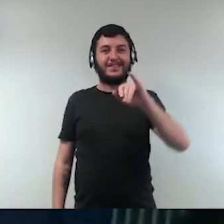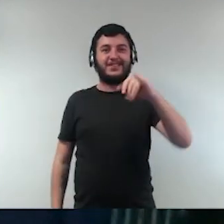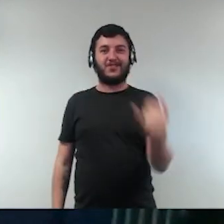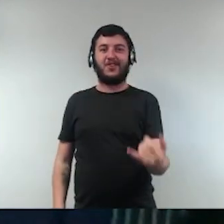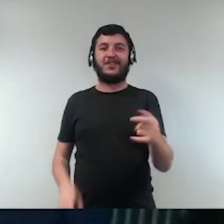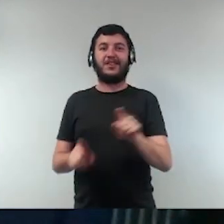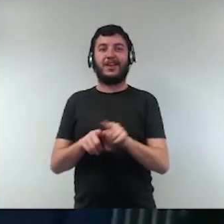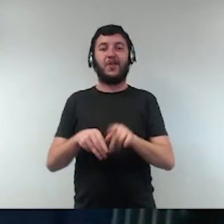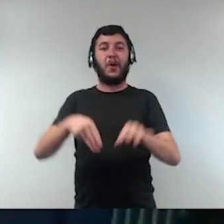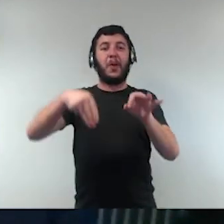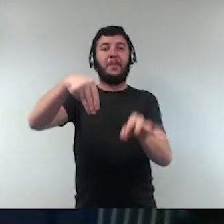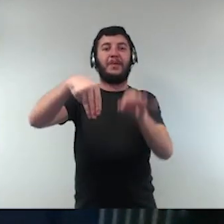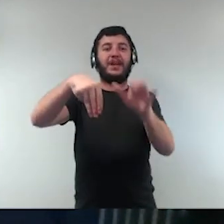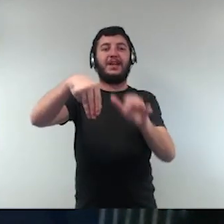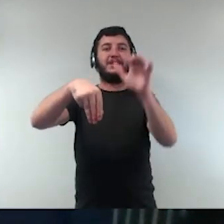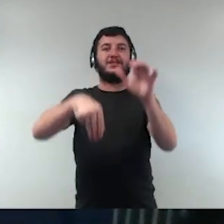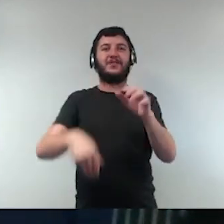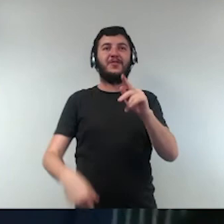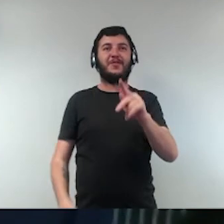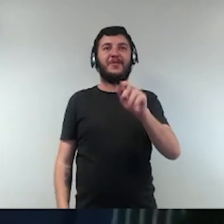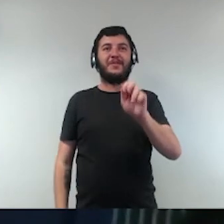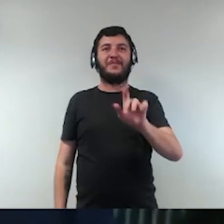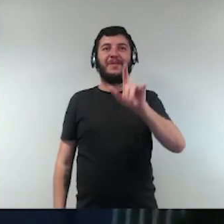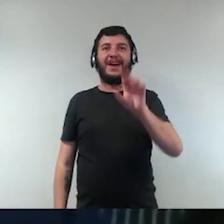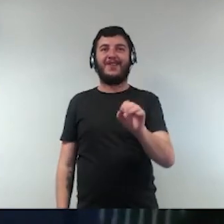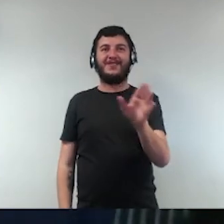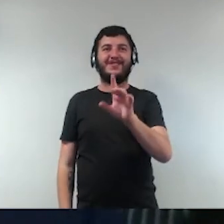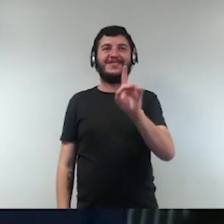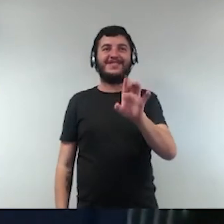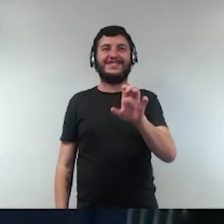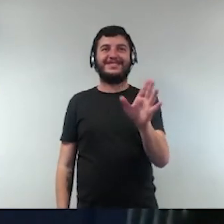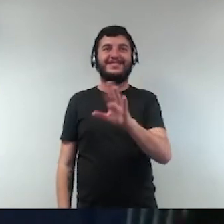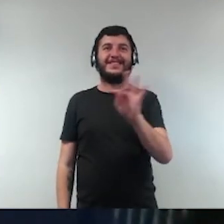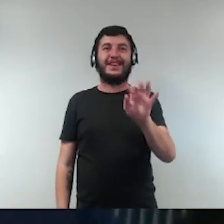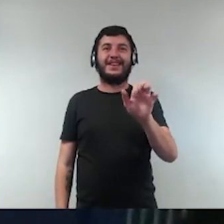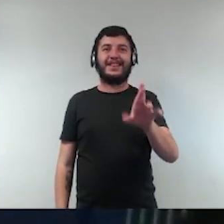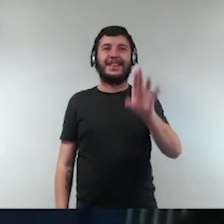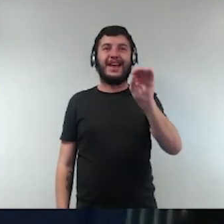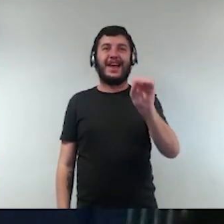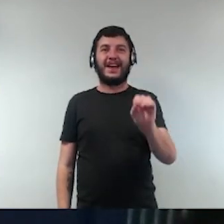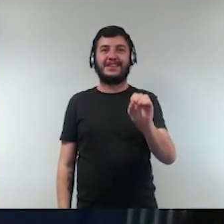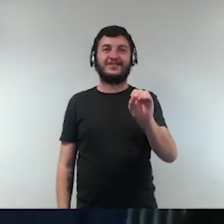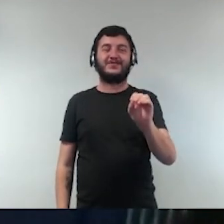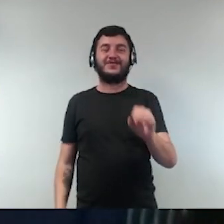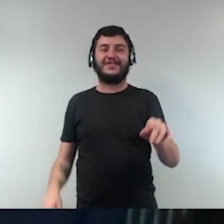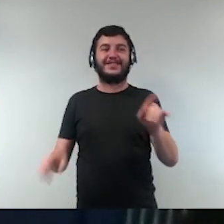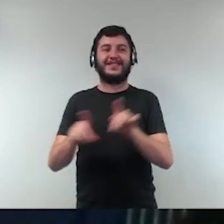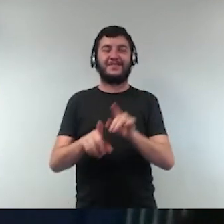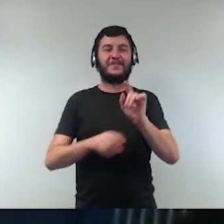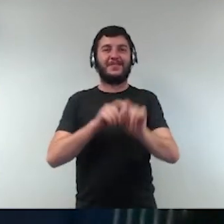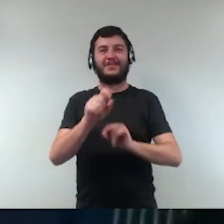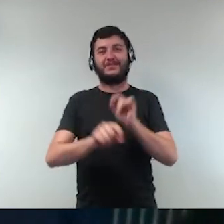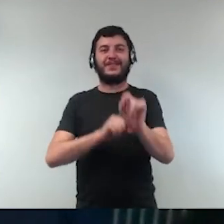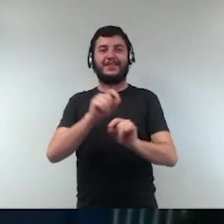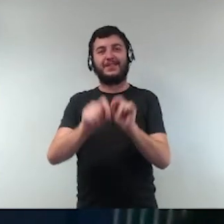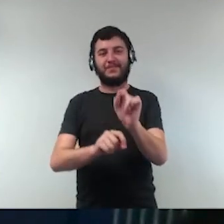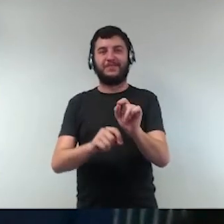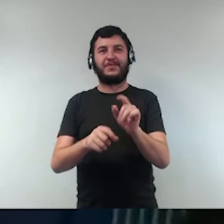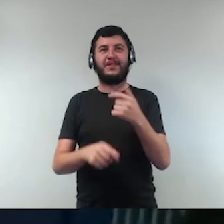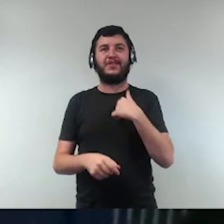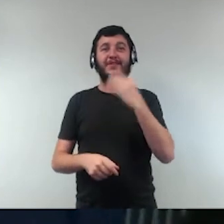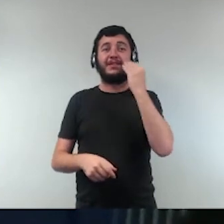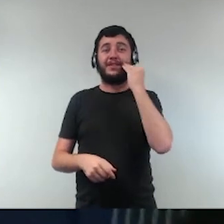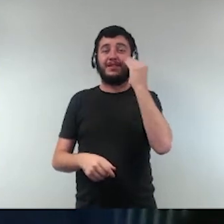Tarso, relator, o ministro Paulo de Tarso Sanseverino, coisa de alguns dias. Eu estou tentando